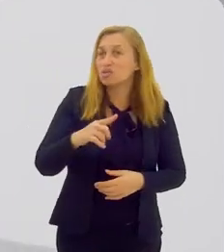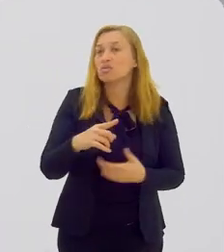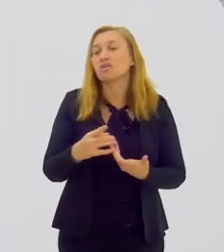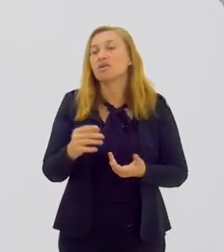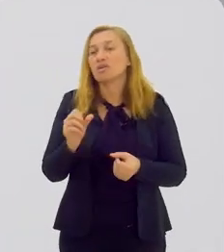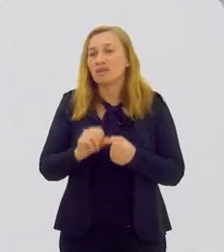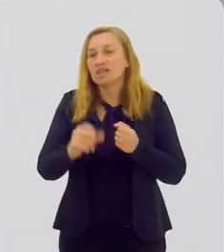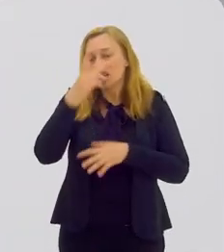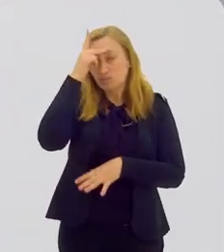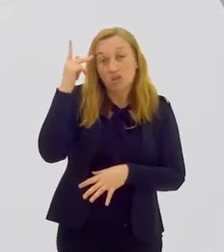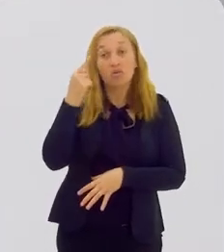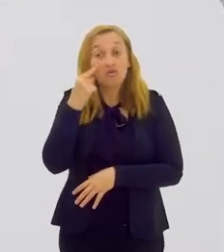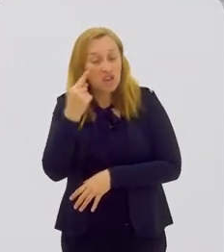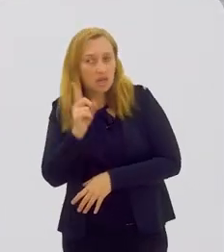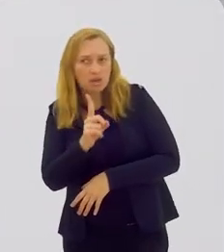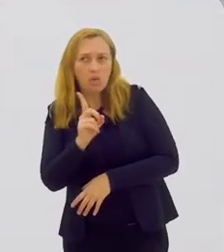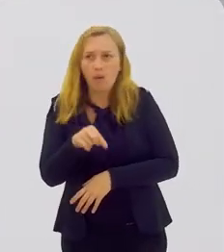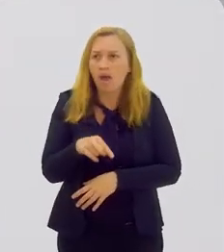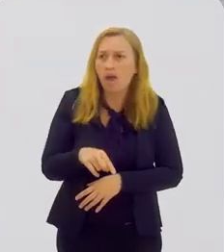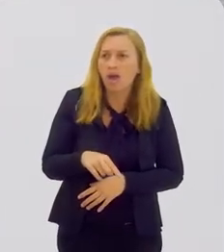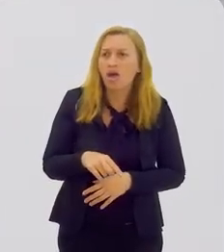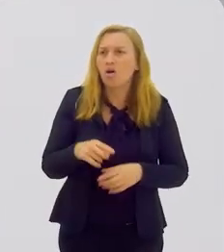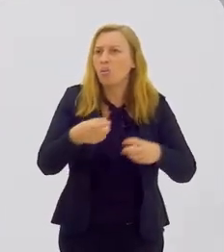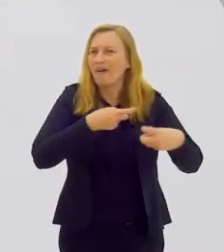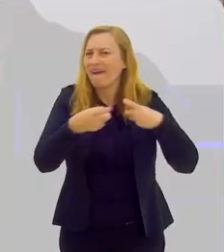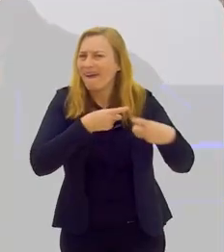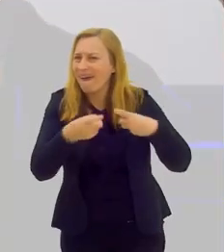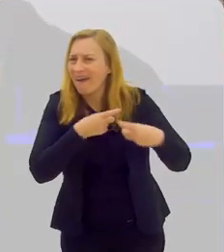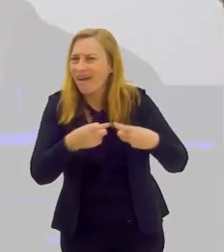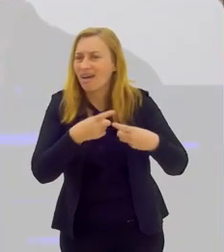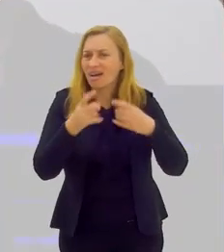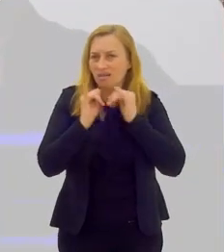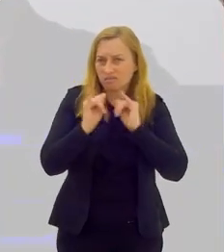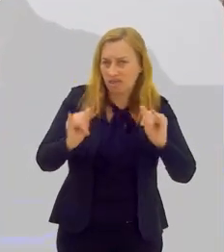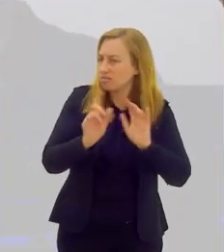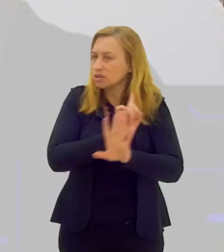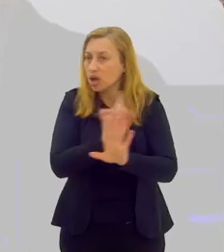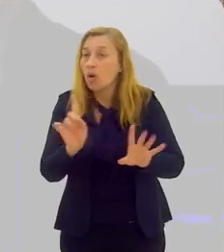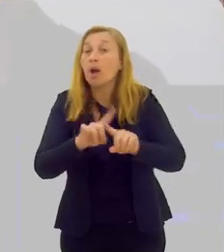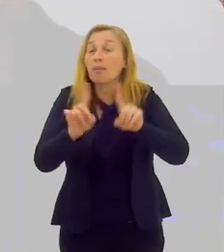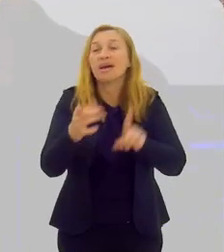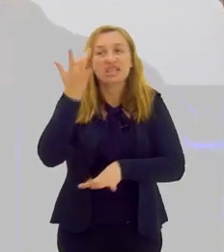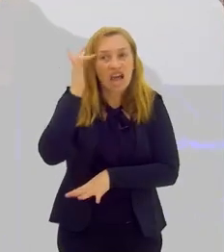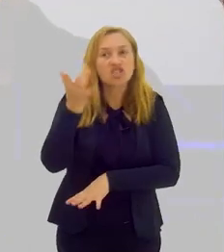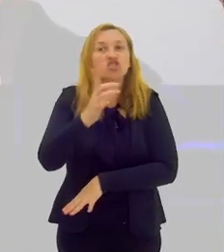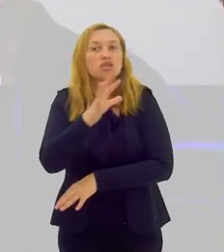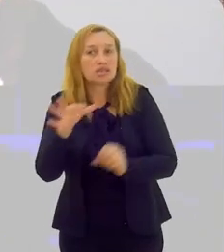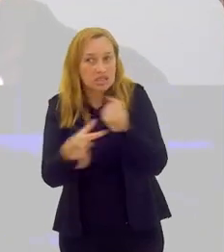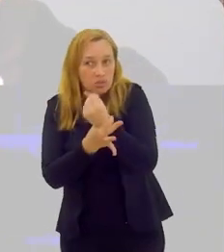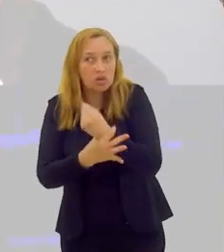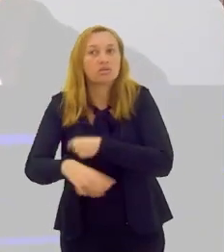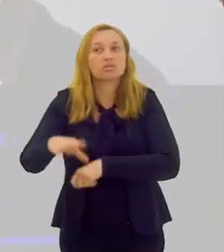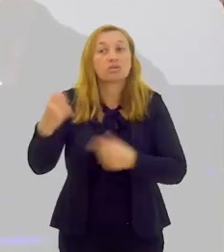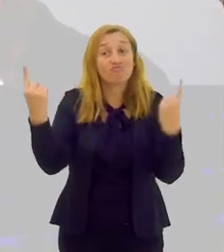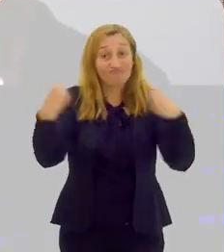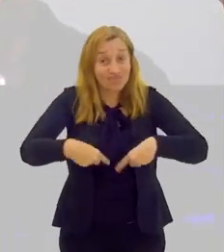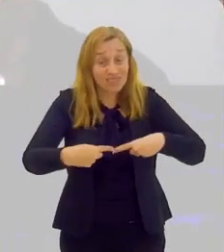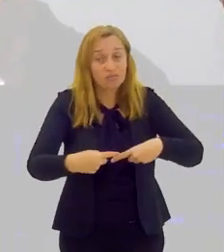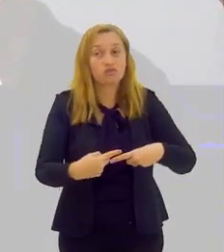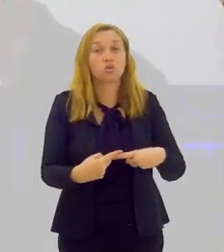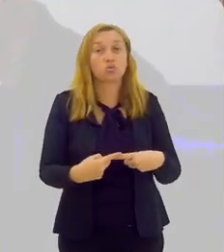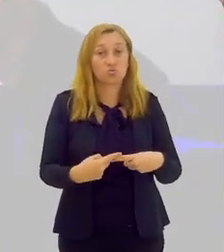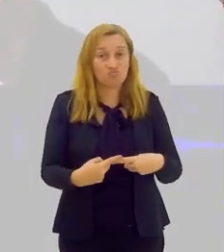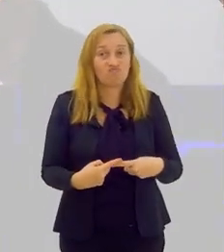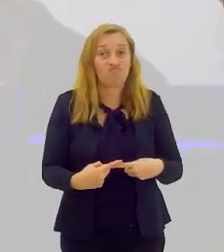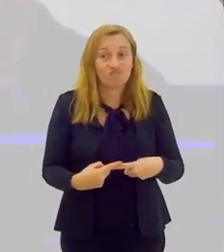difícil convencer as pessoas de que não é assim também uma guerra declarada, sabe? Mas acho que a segurança é